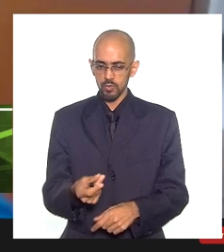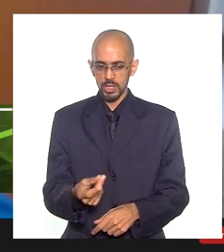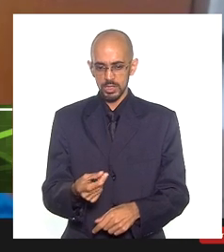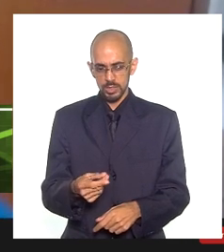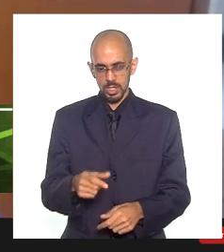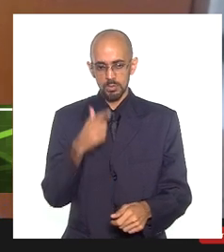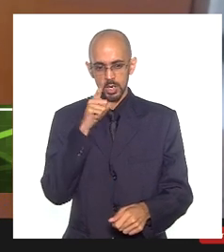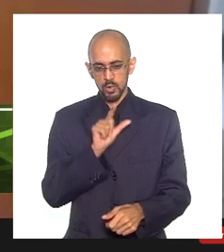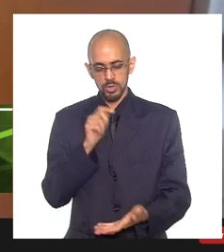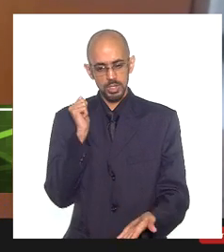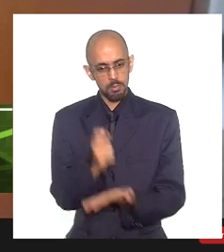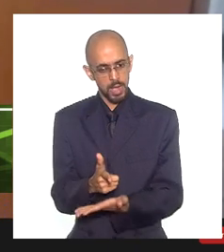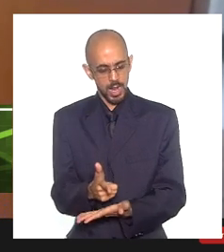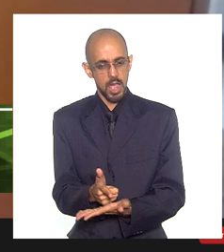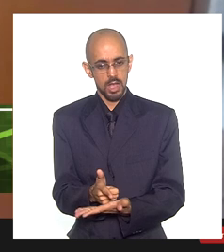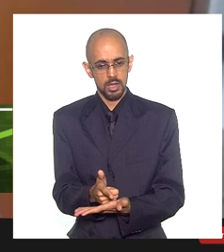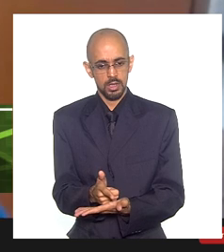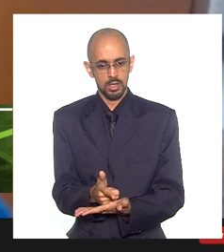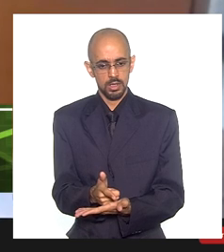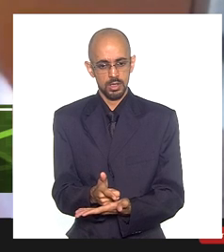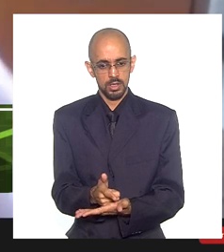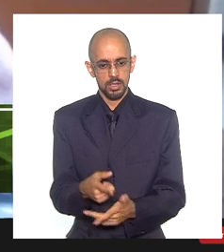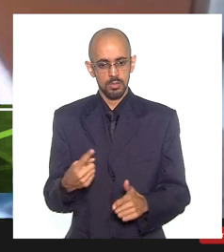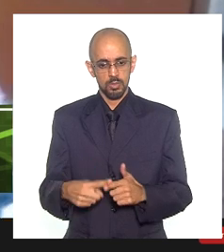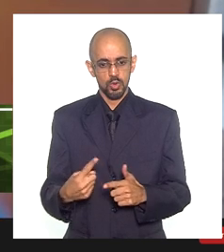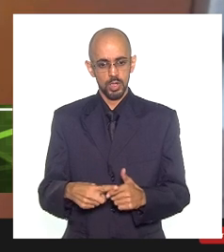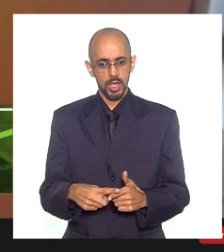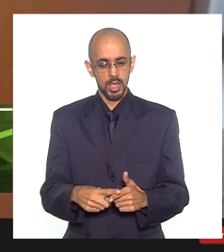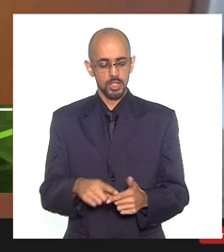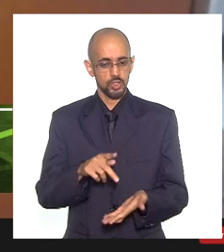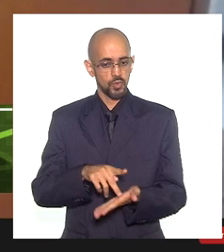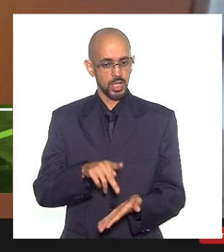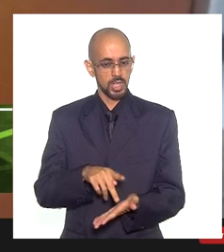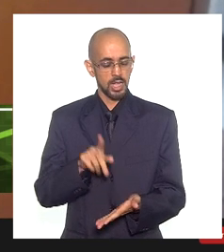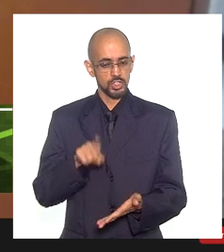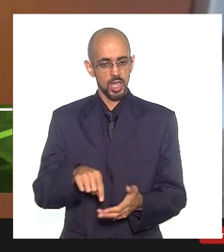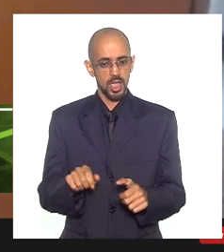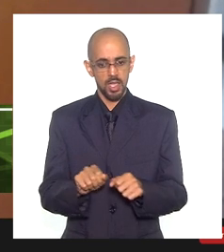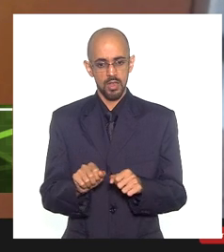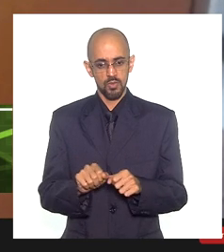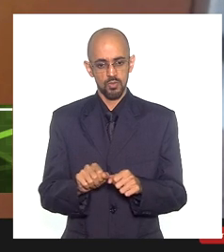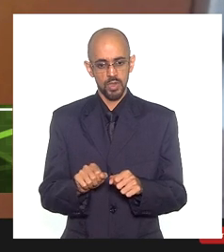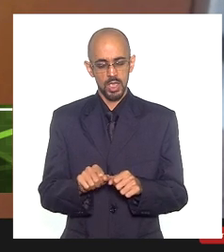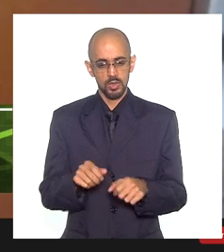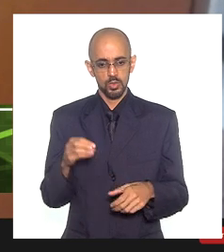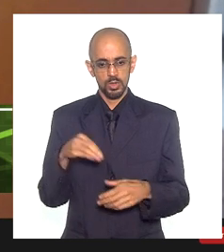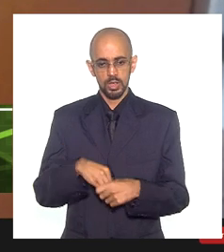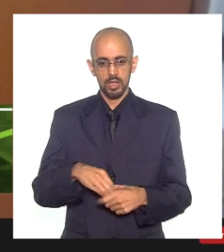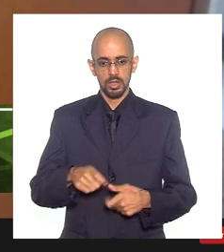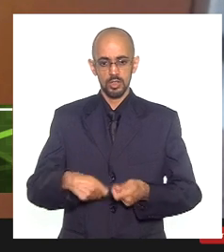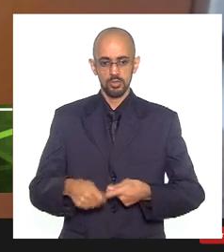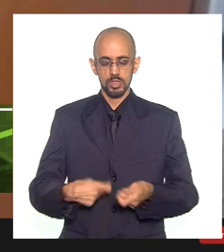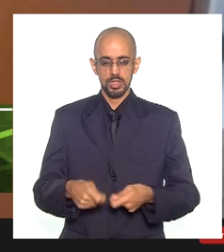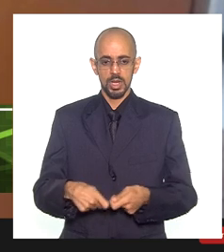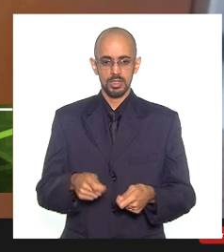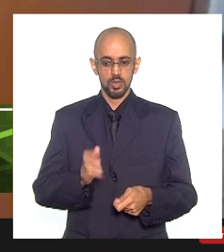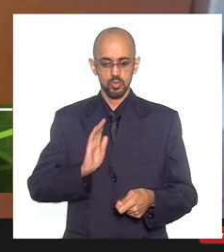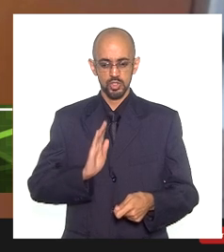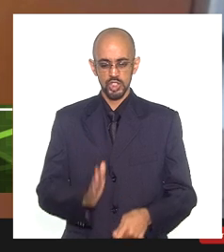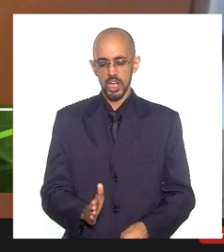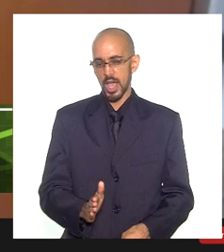efetivar o pagamento. Porque a rigor é feita pela administração direta e não pela UERJ.